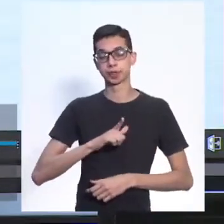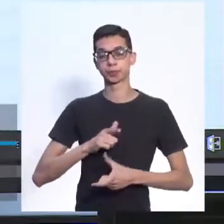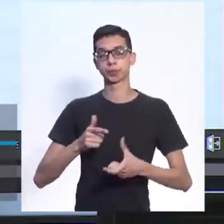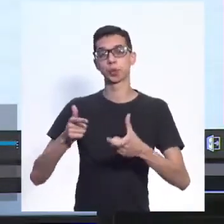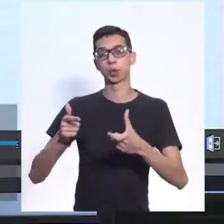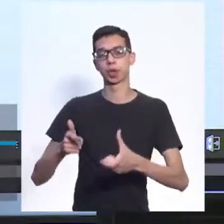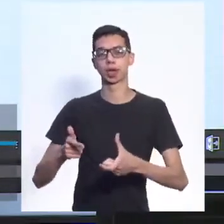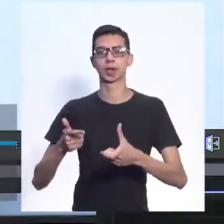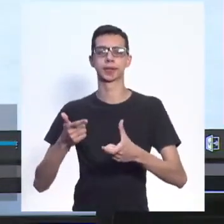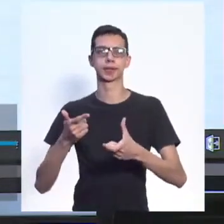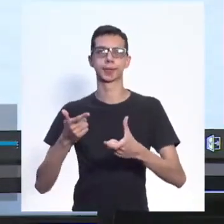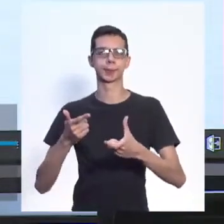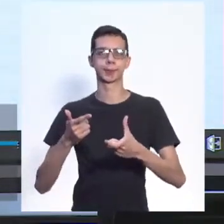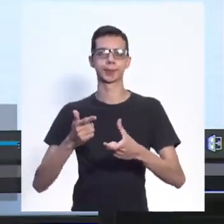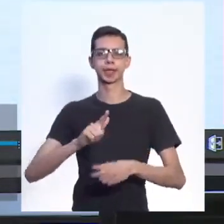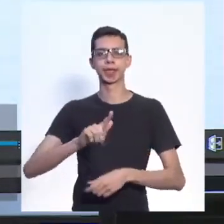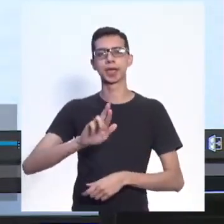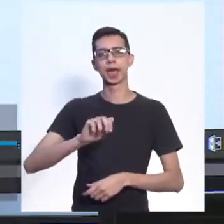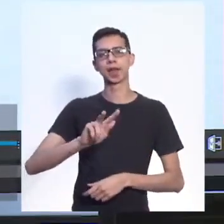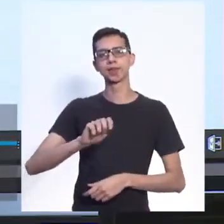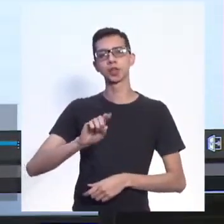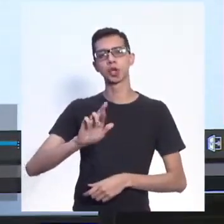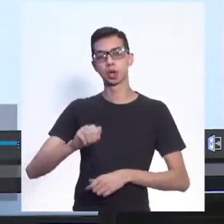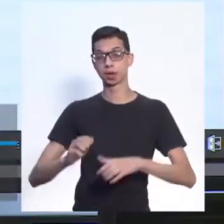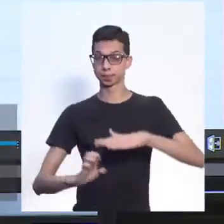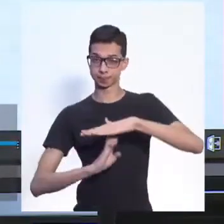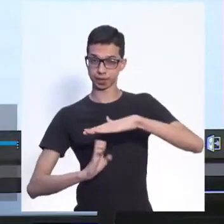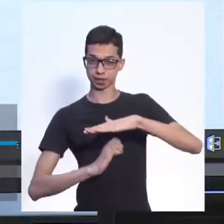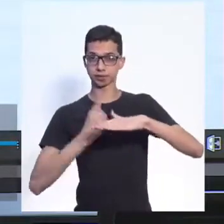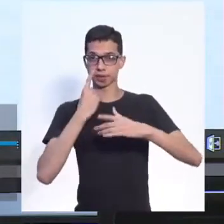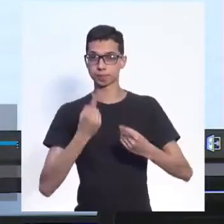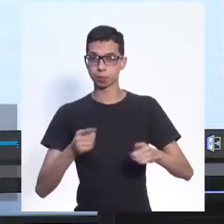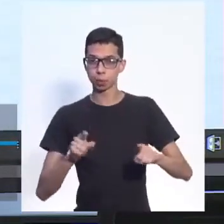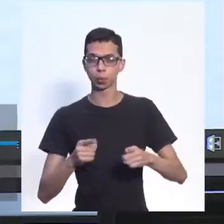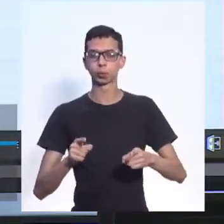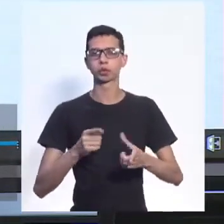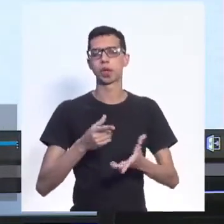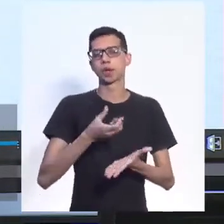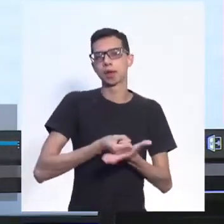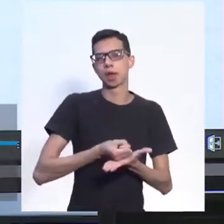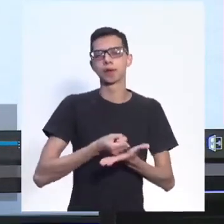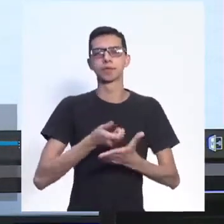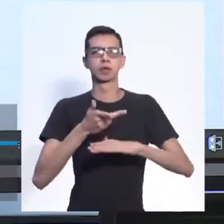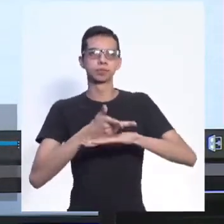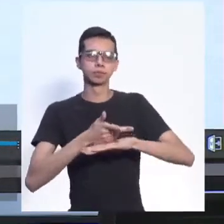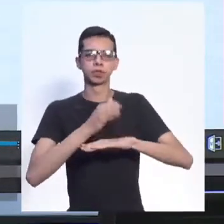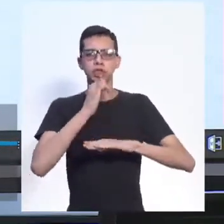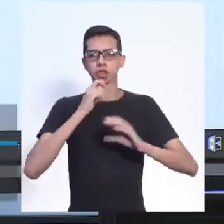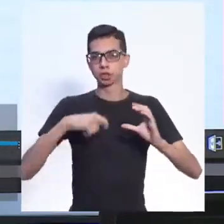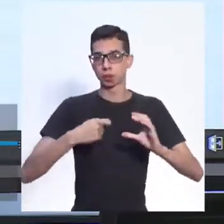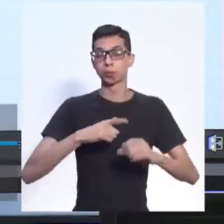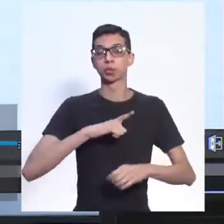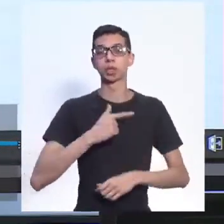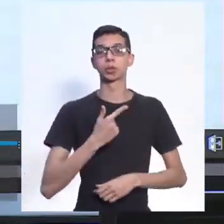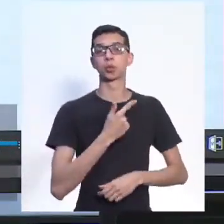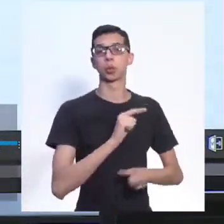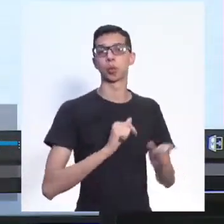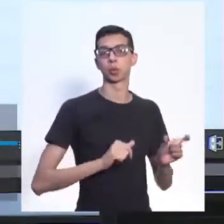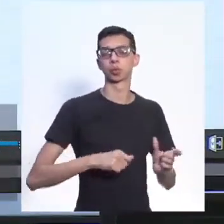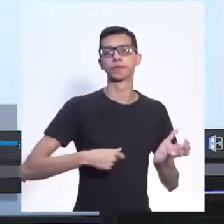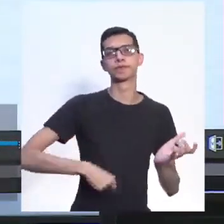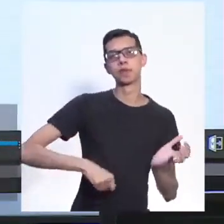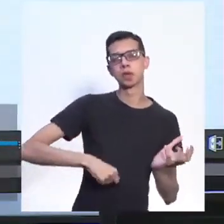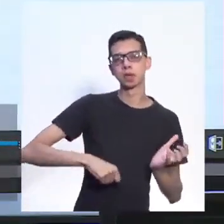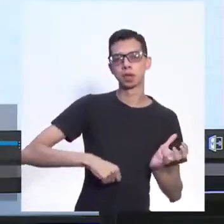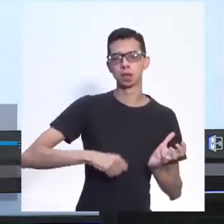lá, uma banda XYZ, eu tenho um cantor de viola, né, um cantor caipira,